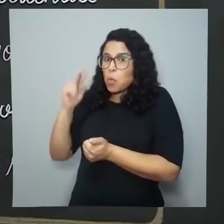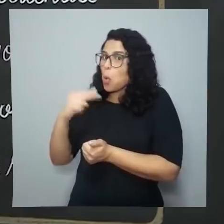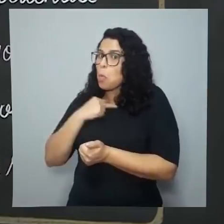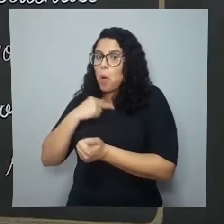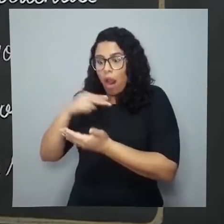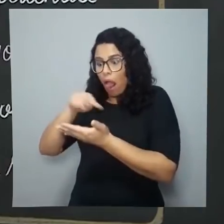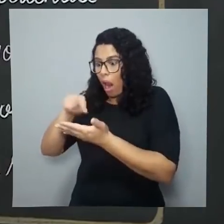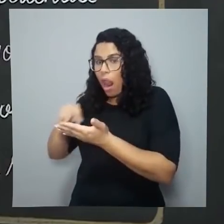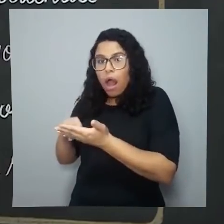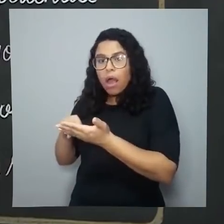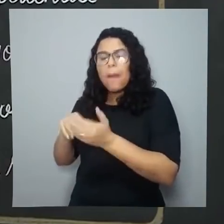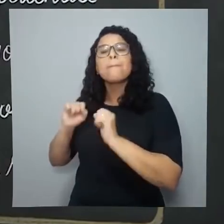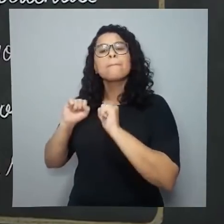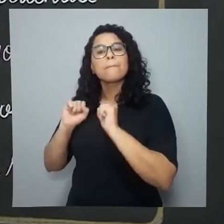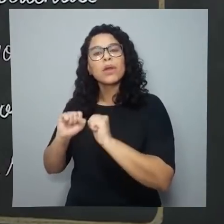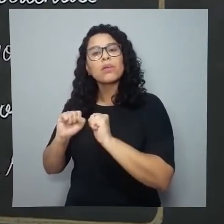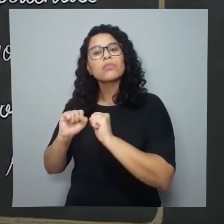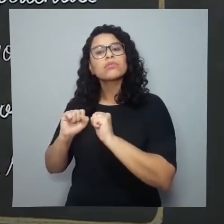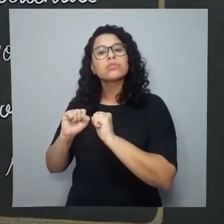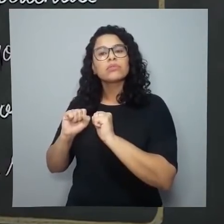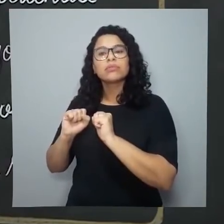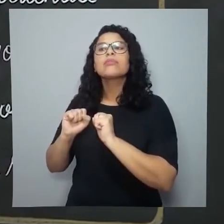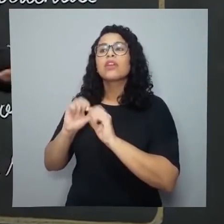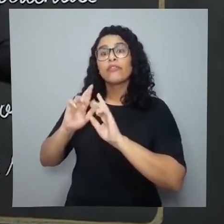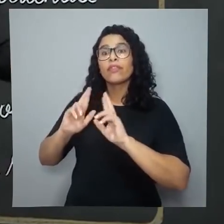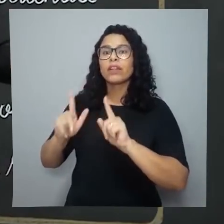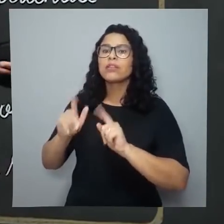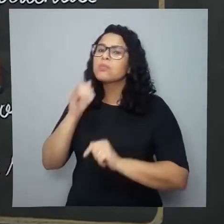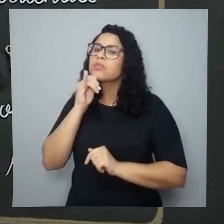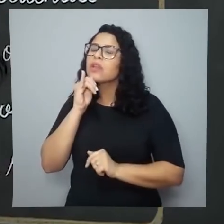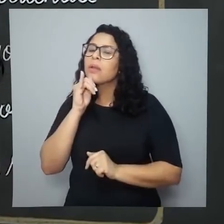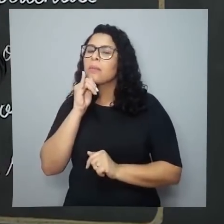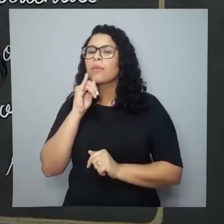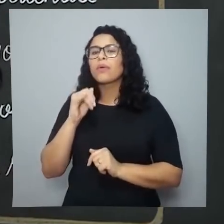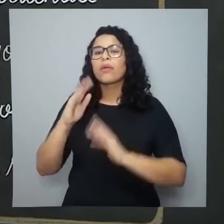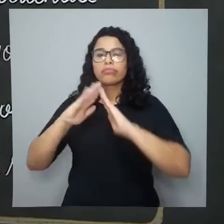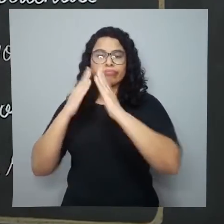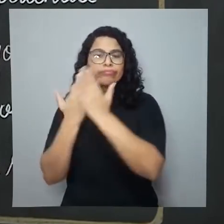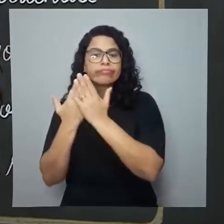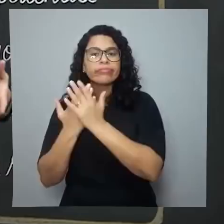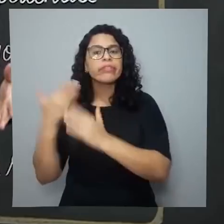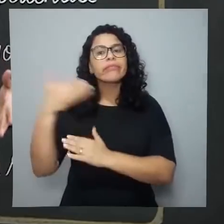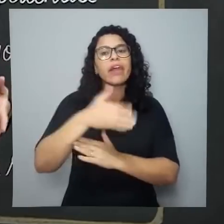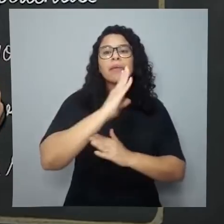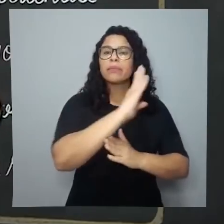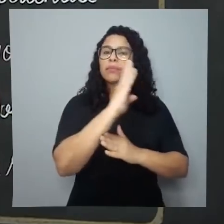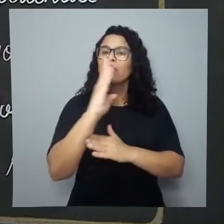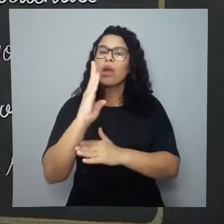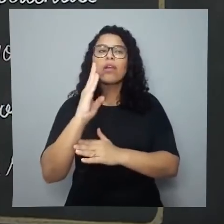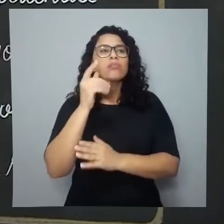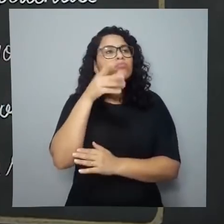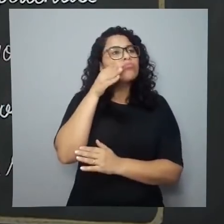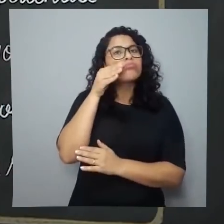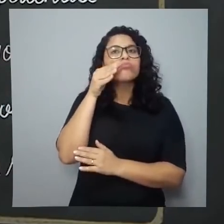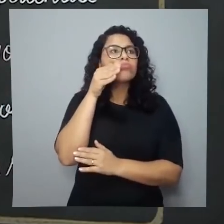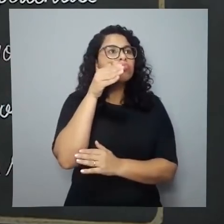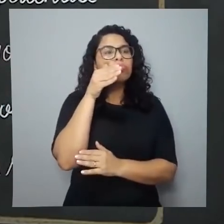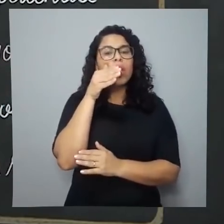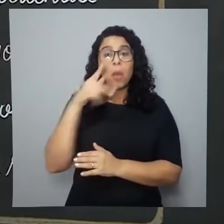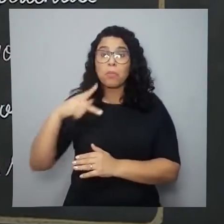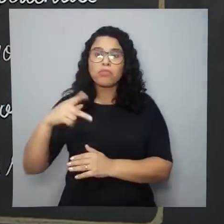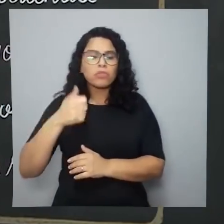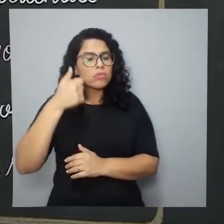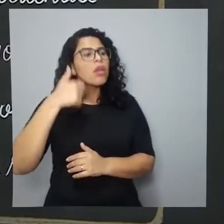caso de um relato pessoal, ele pode ser solicitado até na escola, quando, por exemplo, você faz uma visita à biblioteca, você participa de um experimento científico e o professor diz, eu